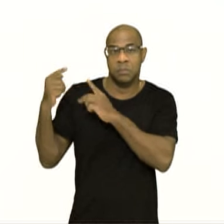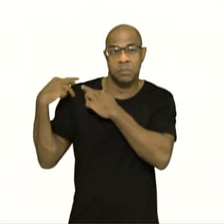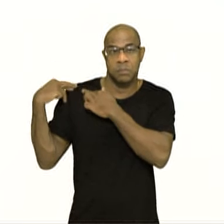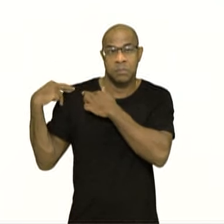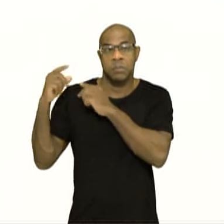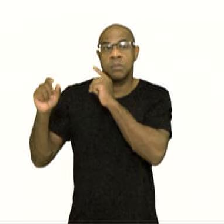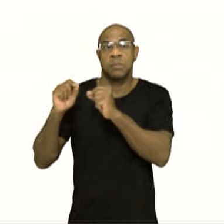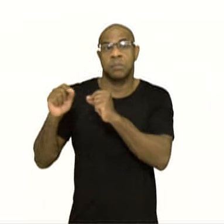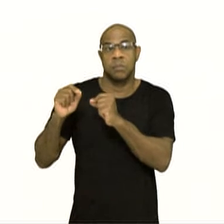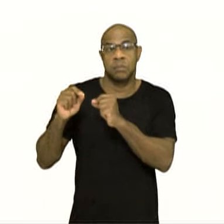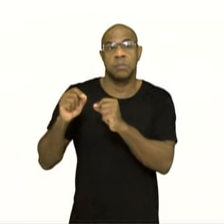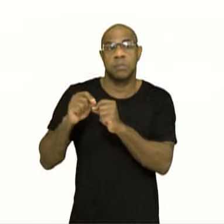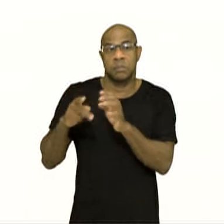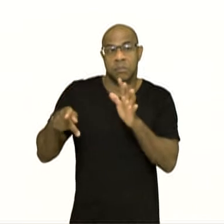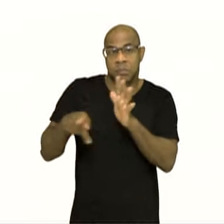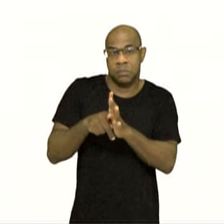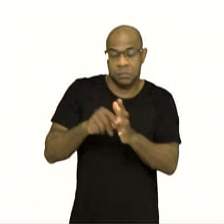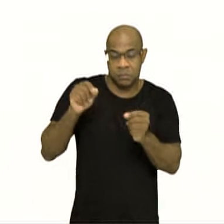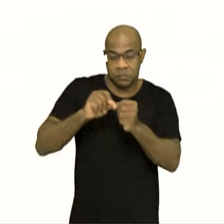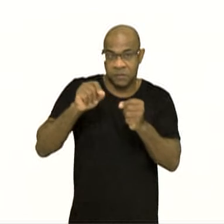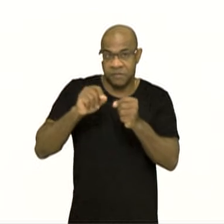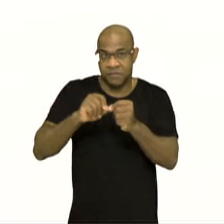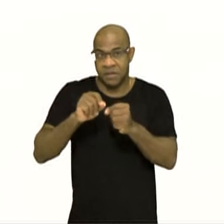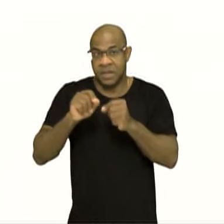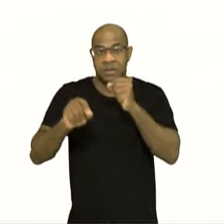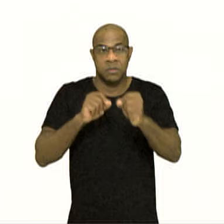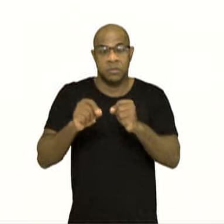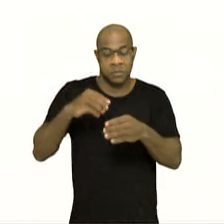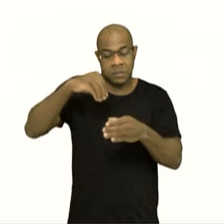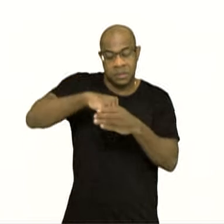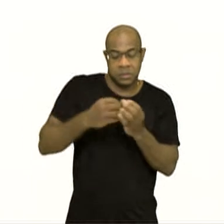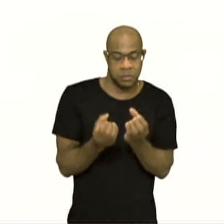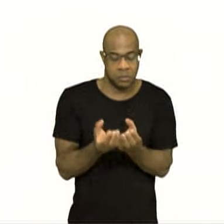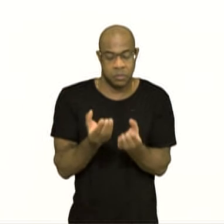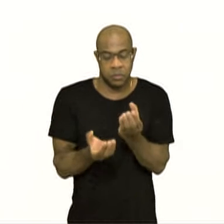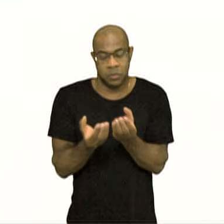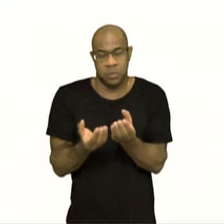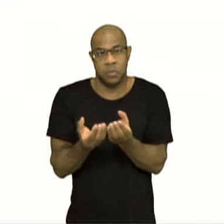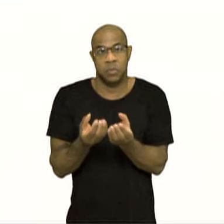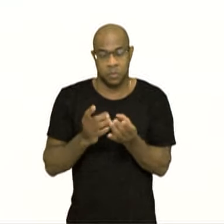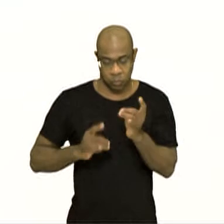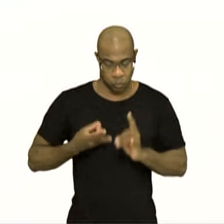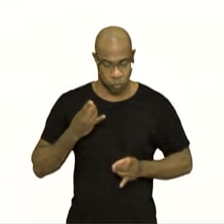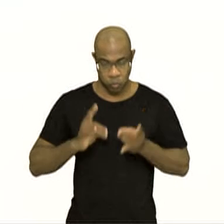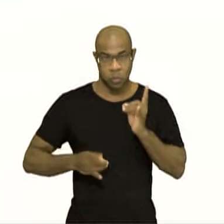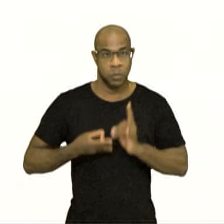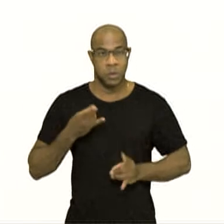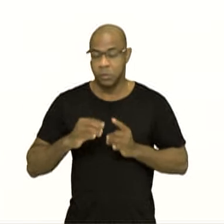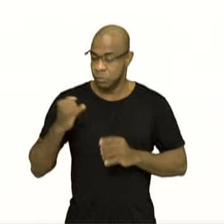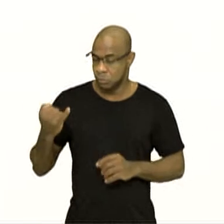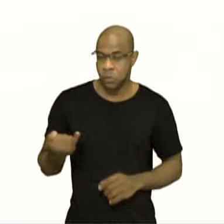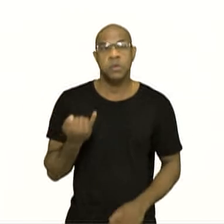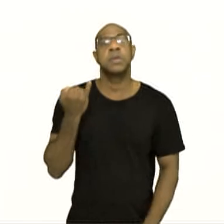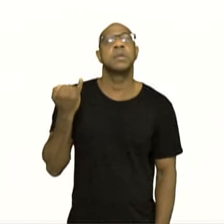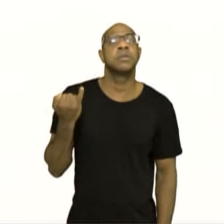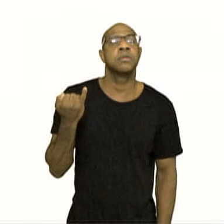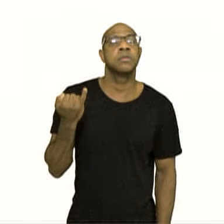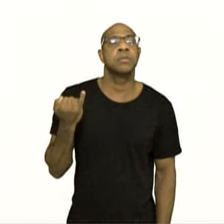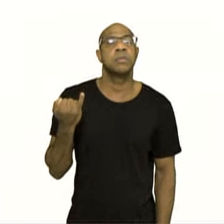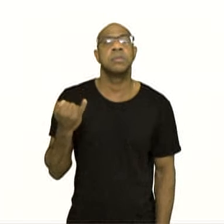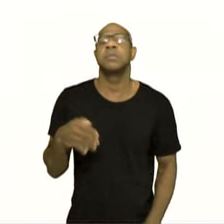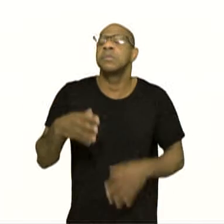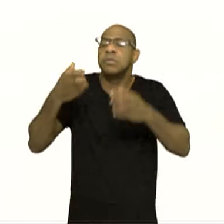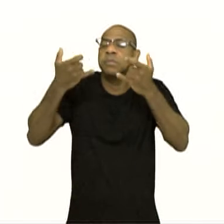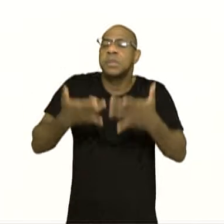por sintetizar, por fabricar nos testículos um hormônio bastante importante. Comenta